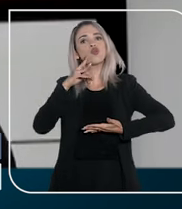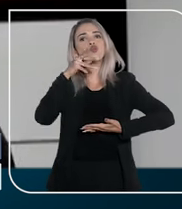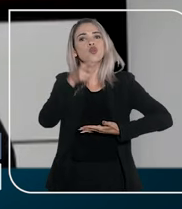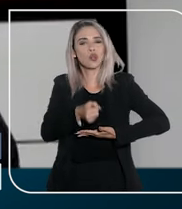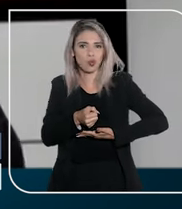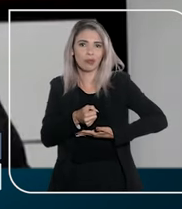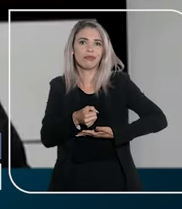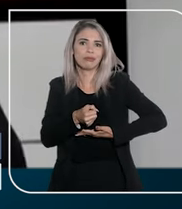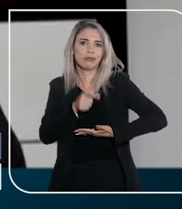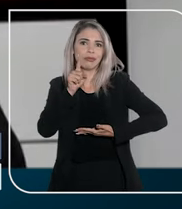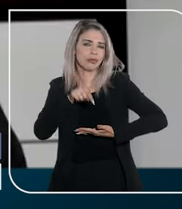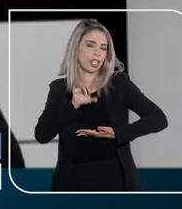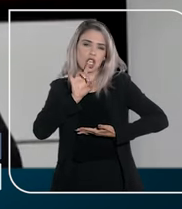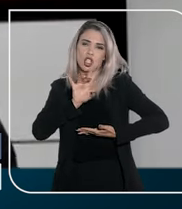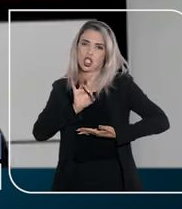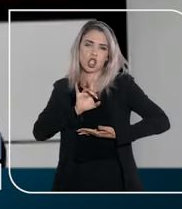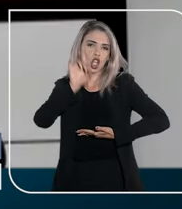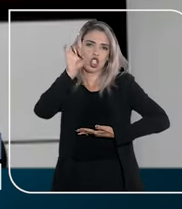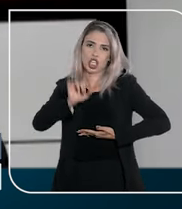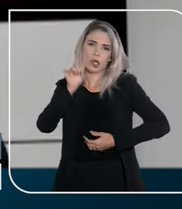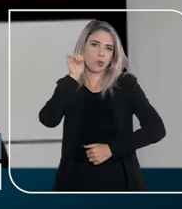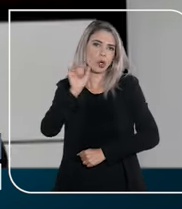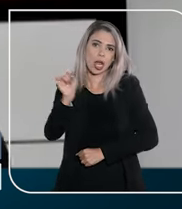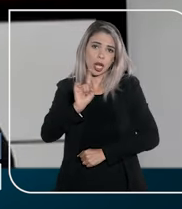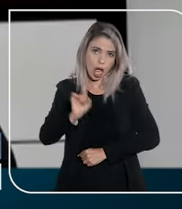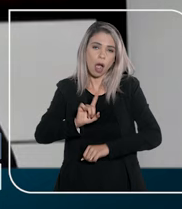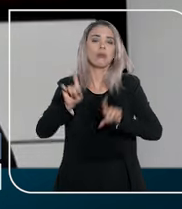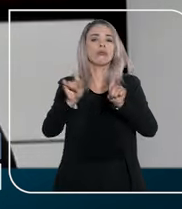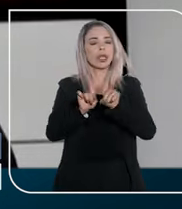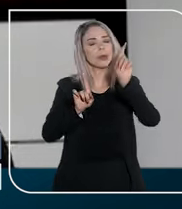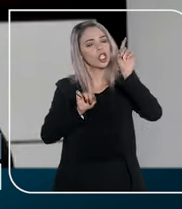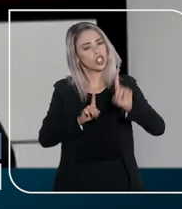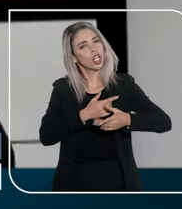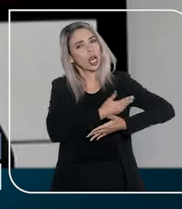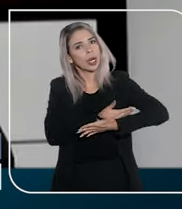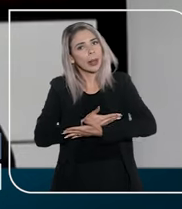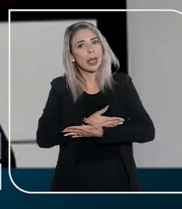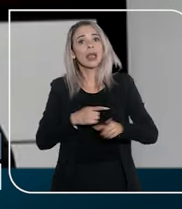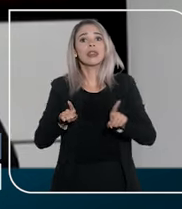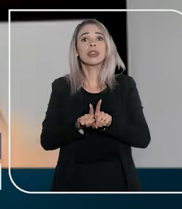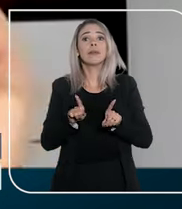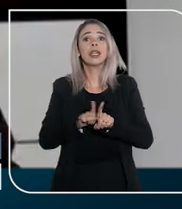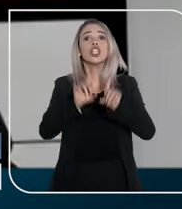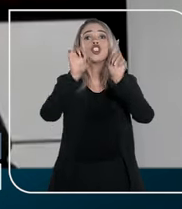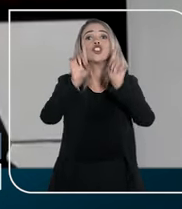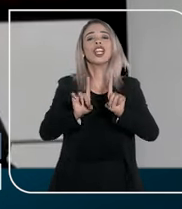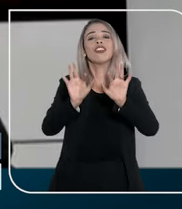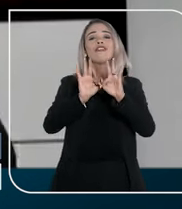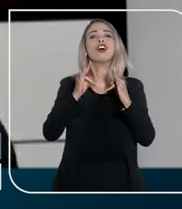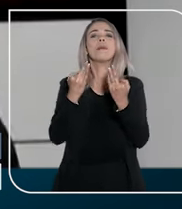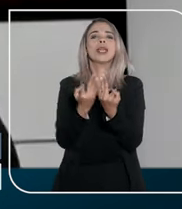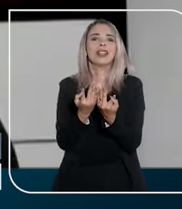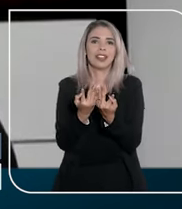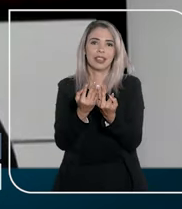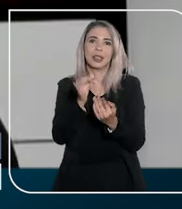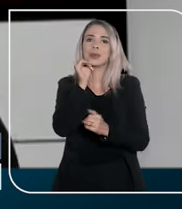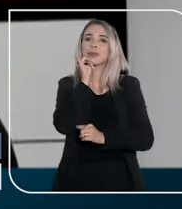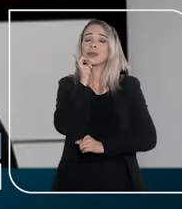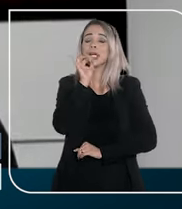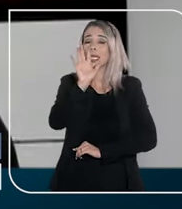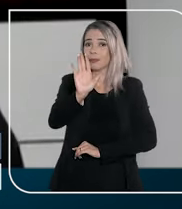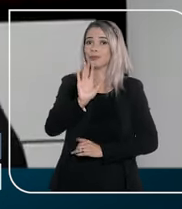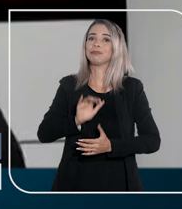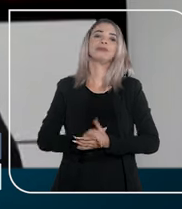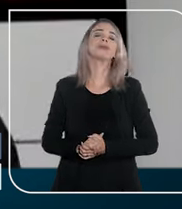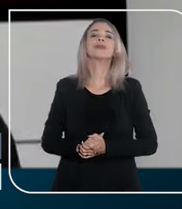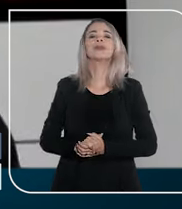Então, não é um direito exclusivo da mulher, mas o direito do nascituro e o direito de constituição de família. Imagina, por exemplo, Fátima,